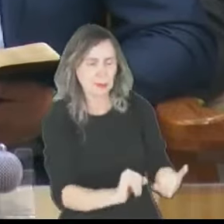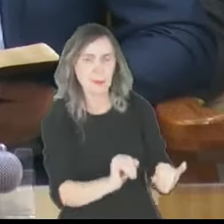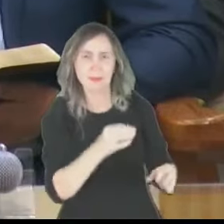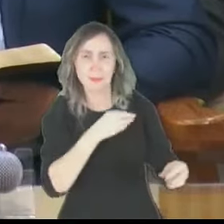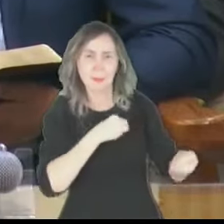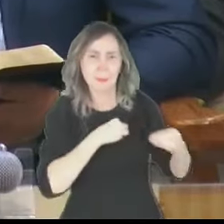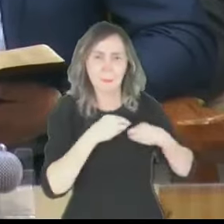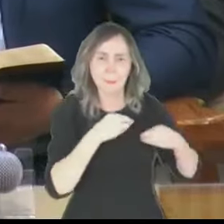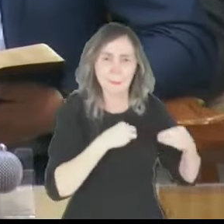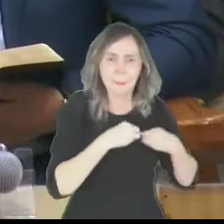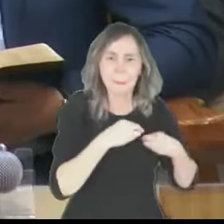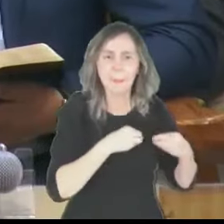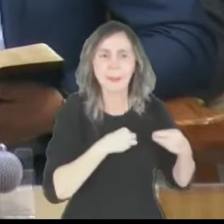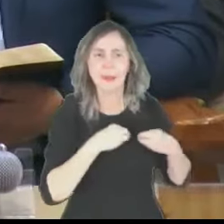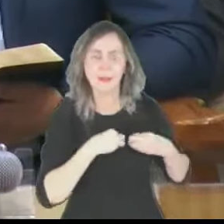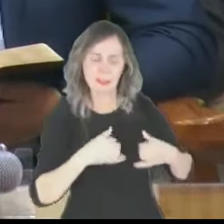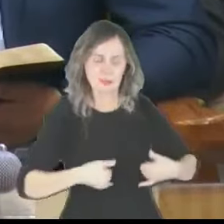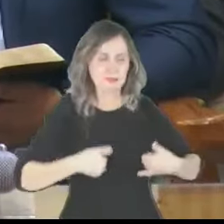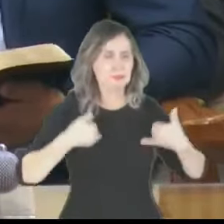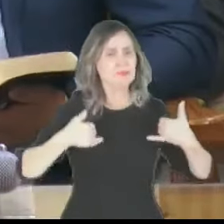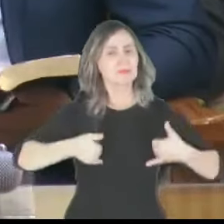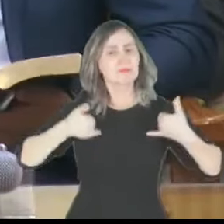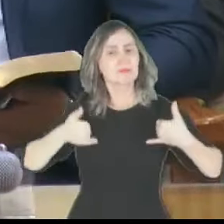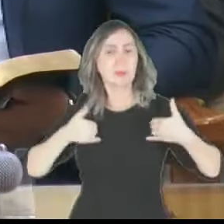mundo Com a vaidade do mundo